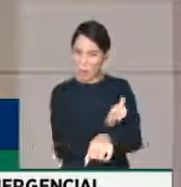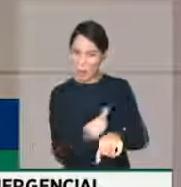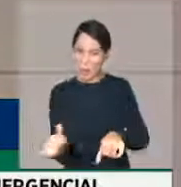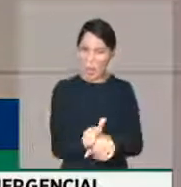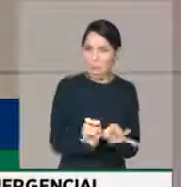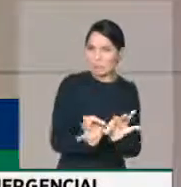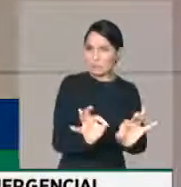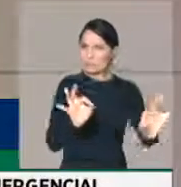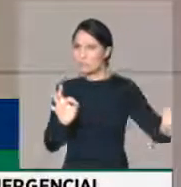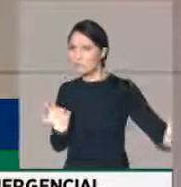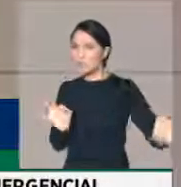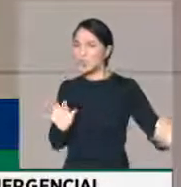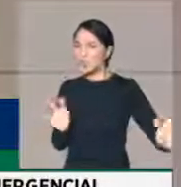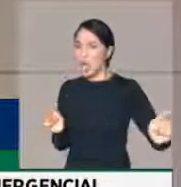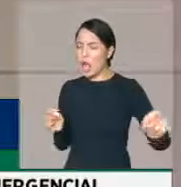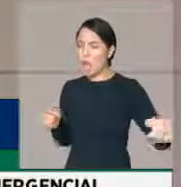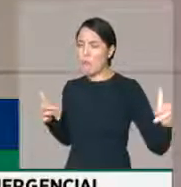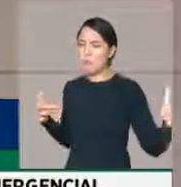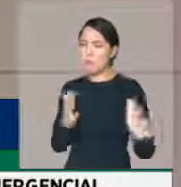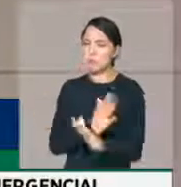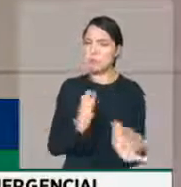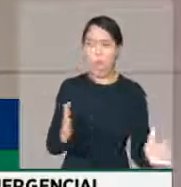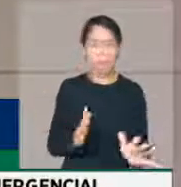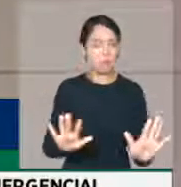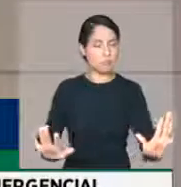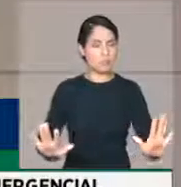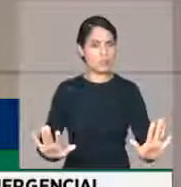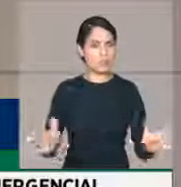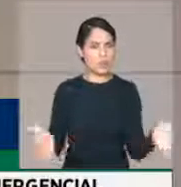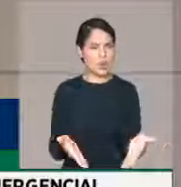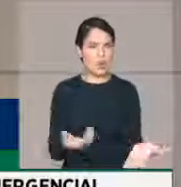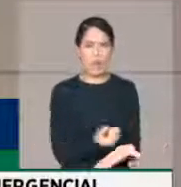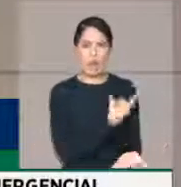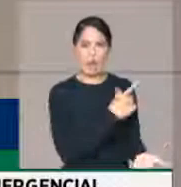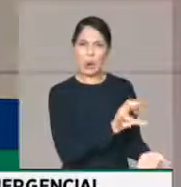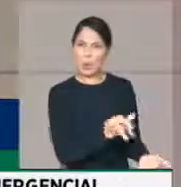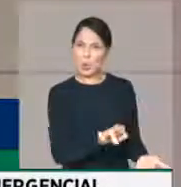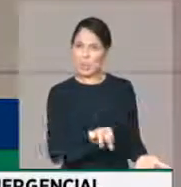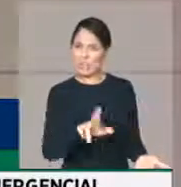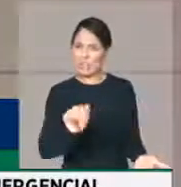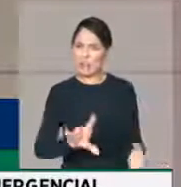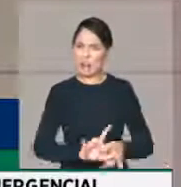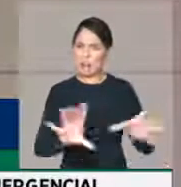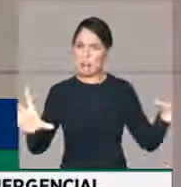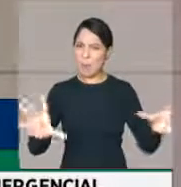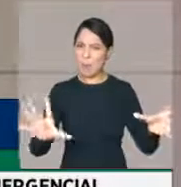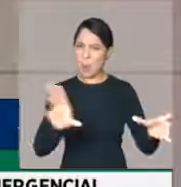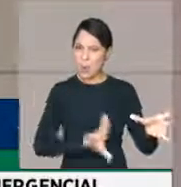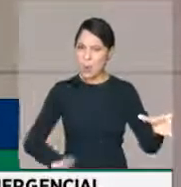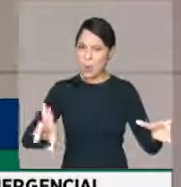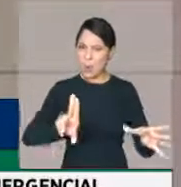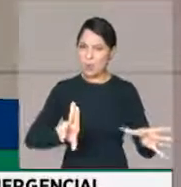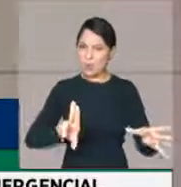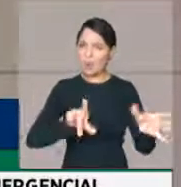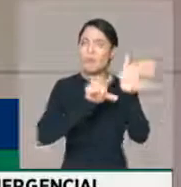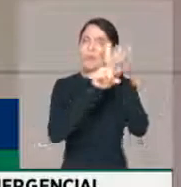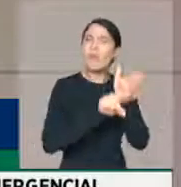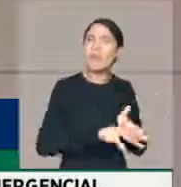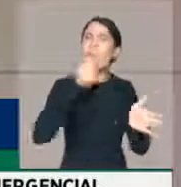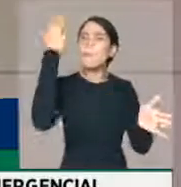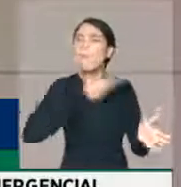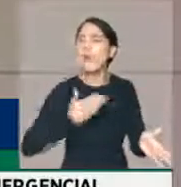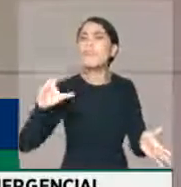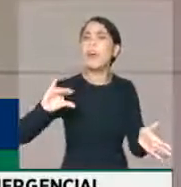isso estimulando o uso da cloroquina, que não há nenhuma comprovação que funcione. Ao contrário, os últimos estudos mostram que